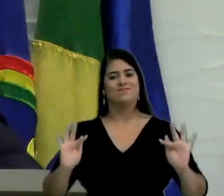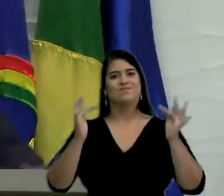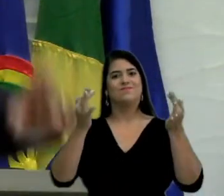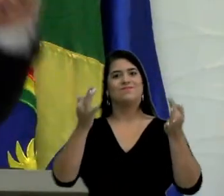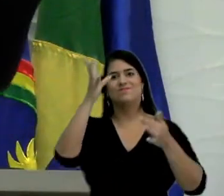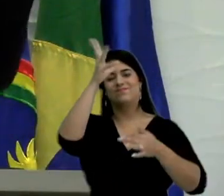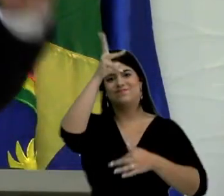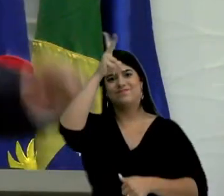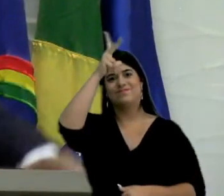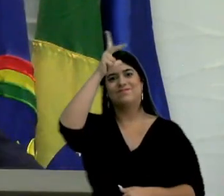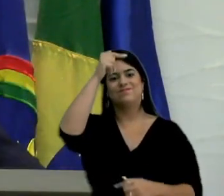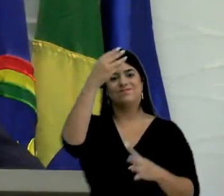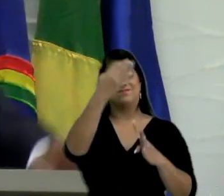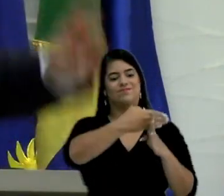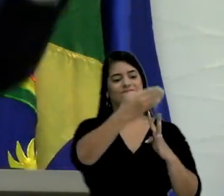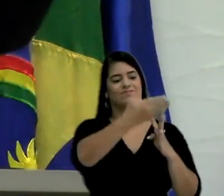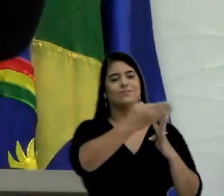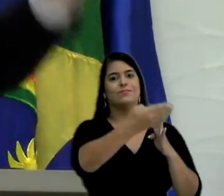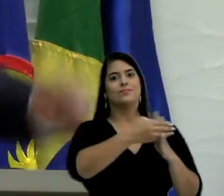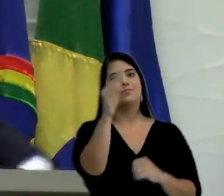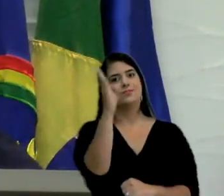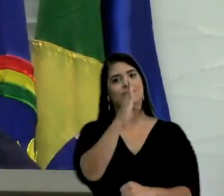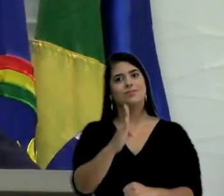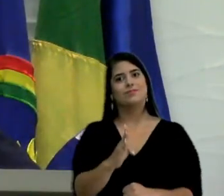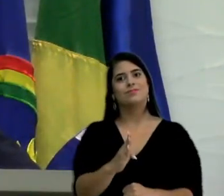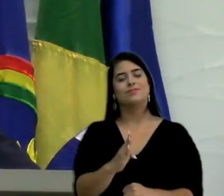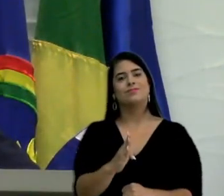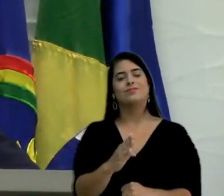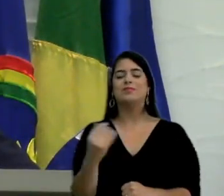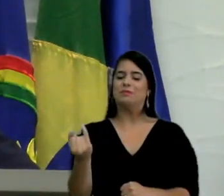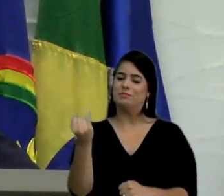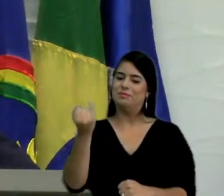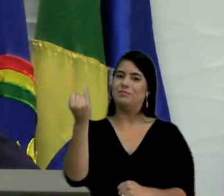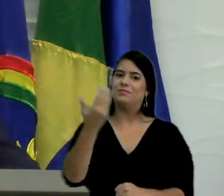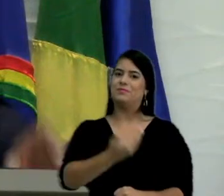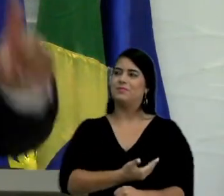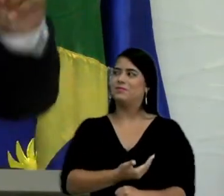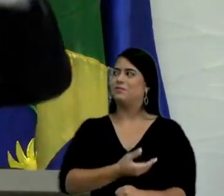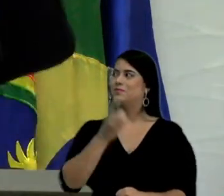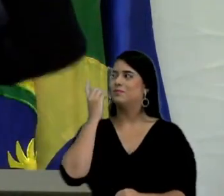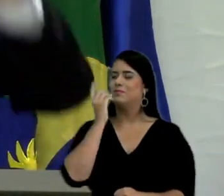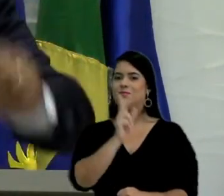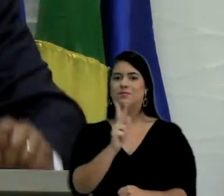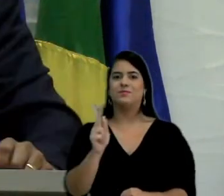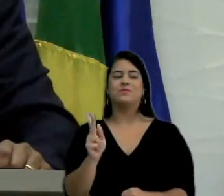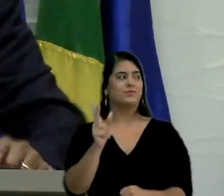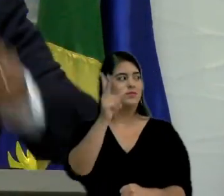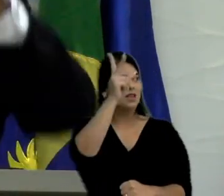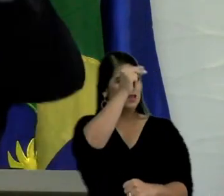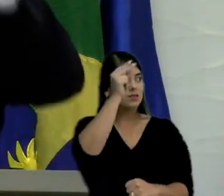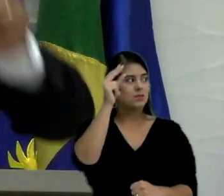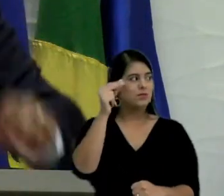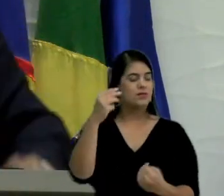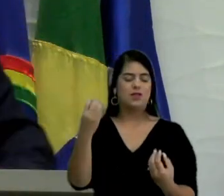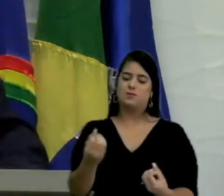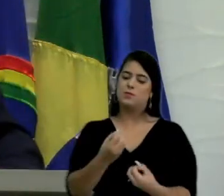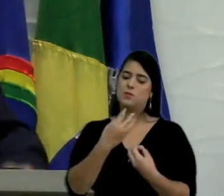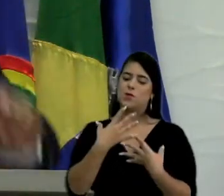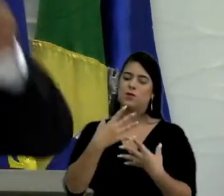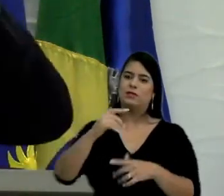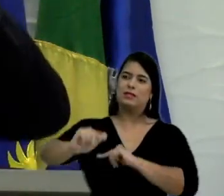viu no calendário do Brasil viu Colega Diogo Esse é que é prefeito prefeito que